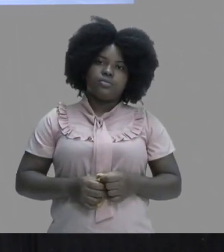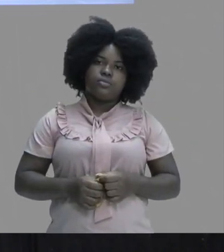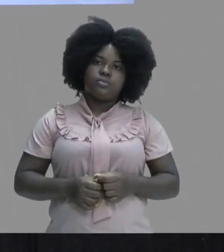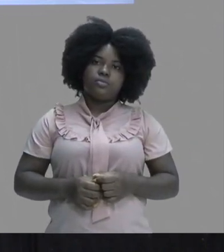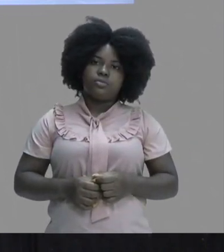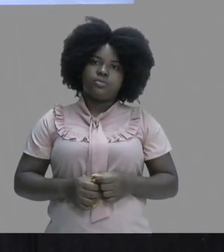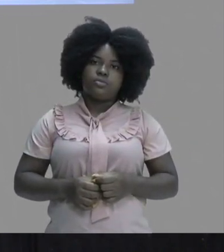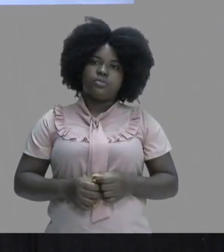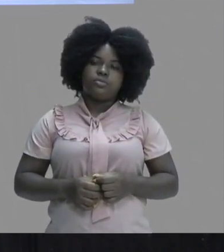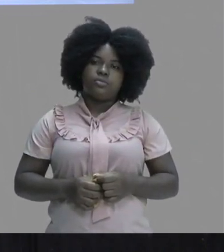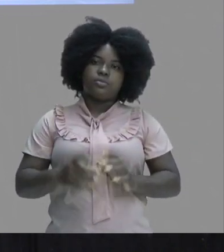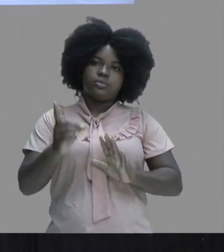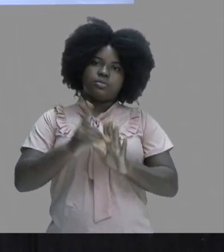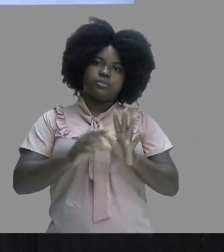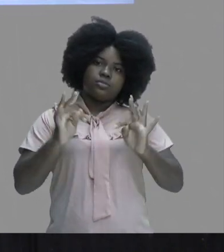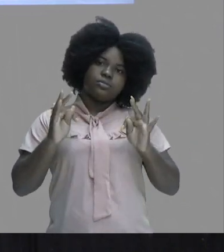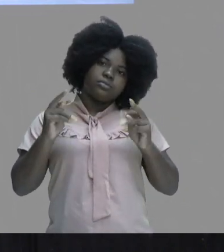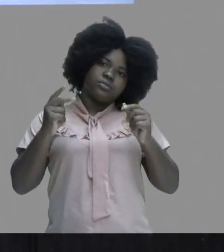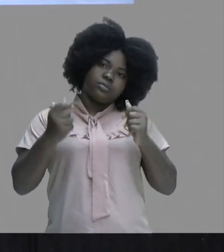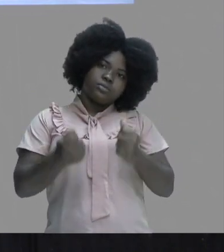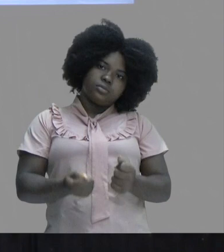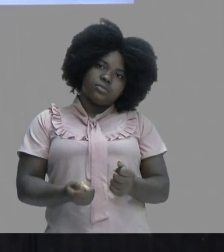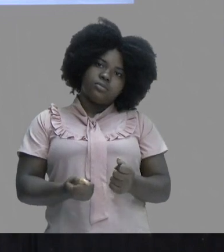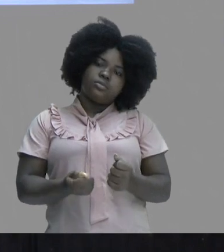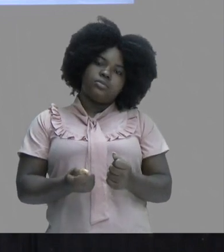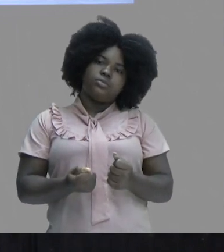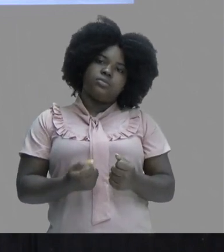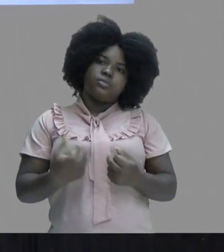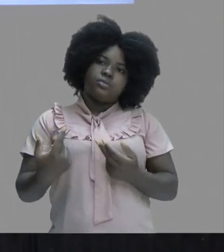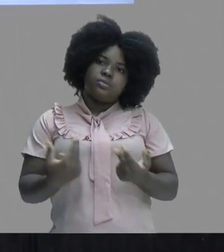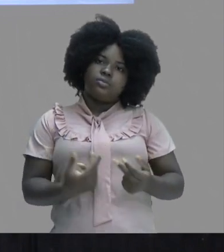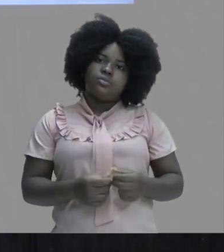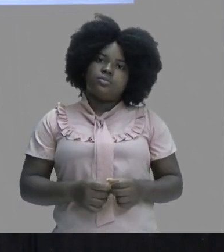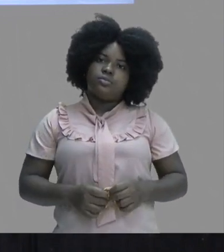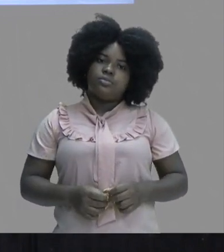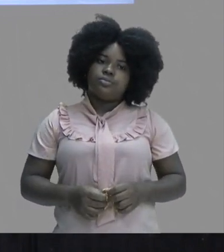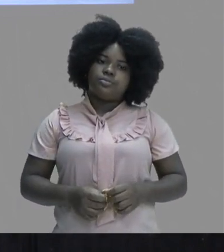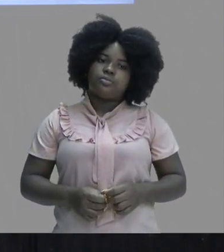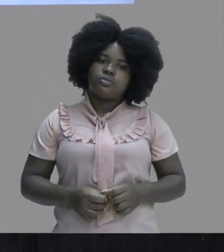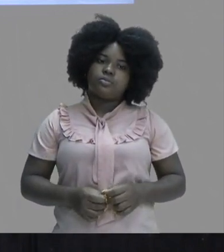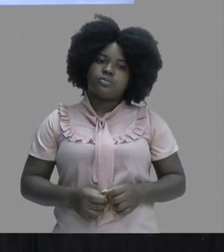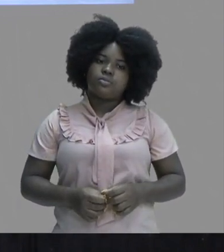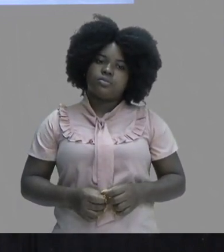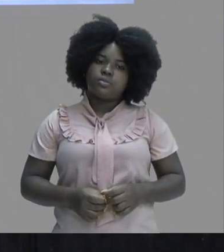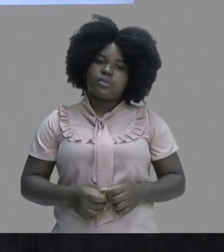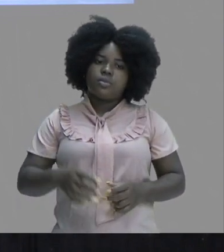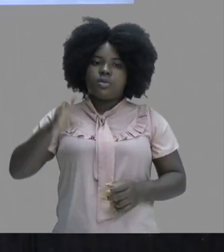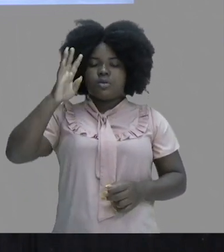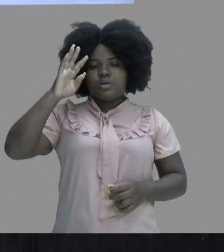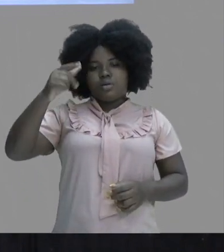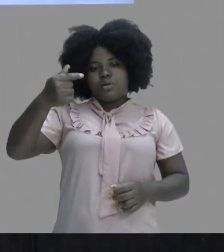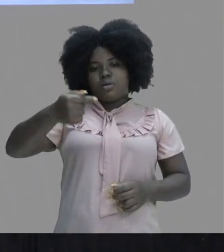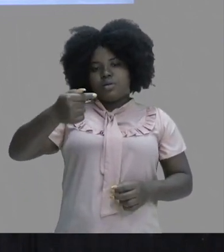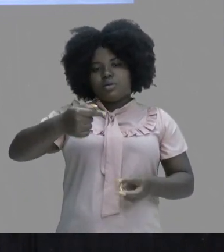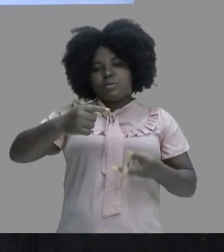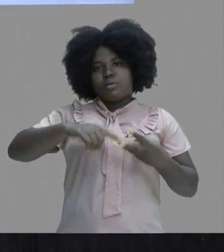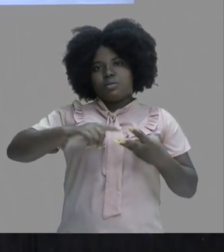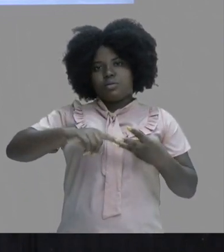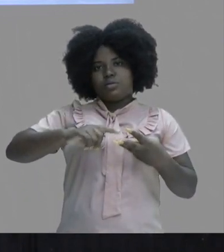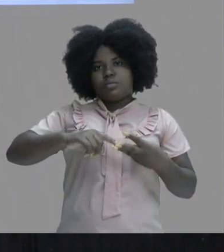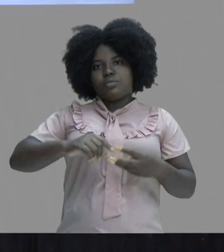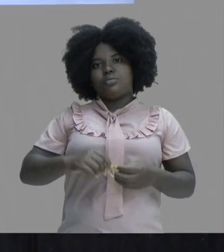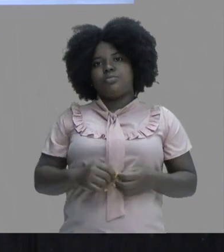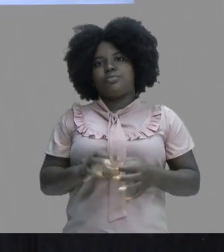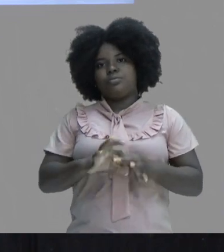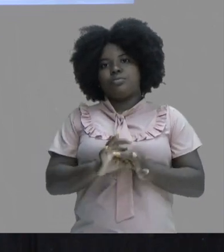garantir direitos a todos. Todos são iguais perante a lei. Esse princípio de igualdade perante a lei, o